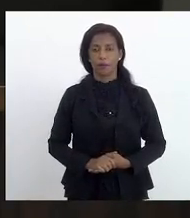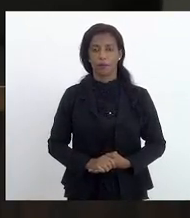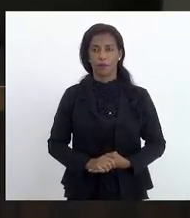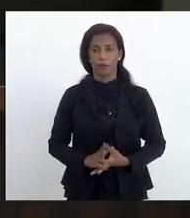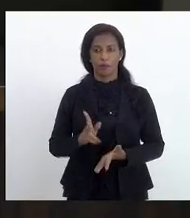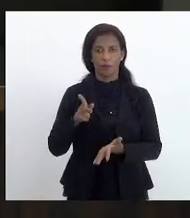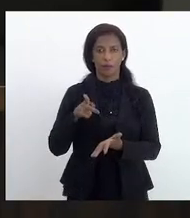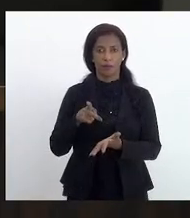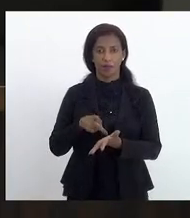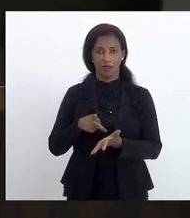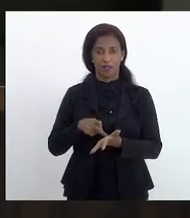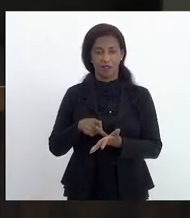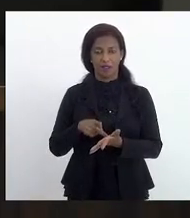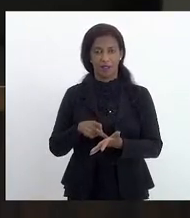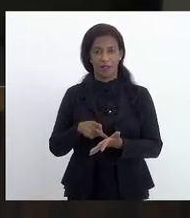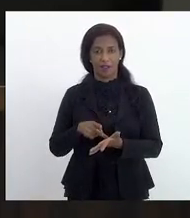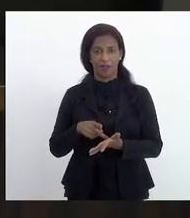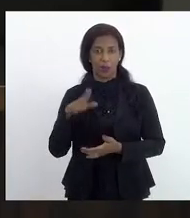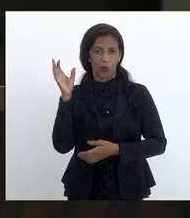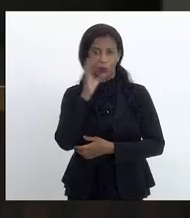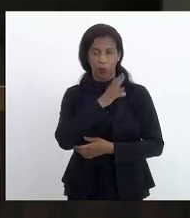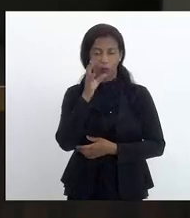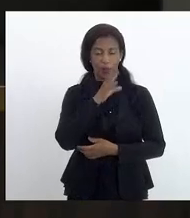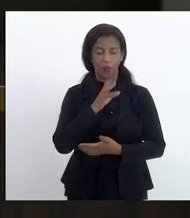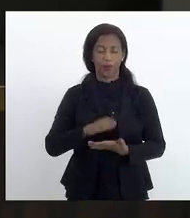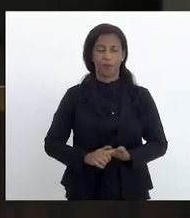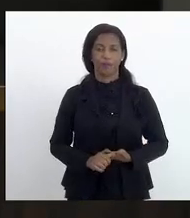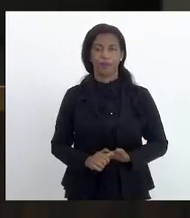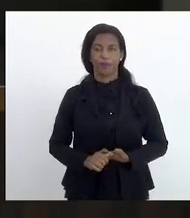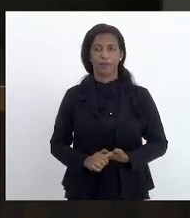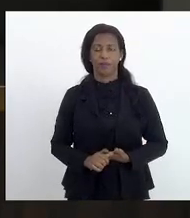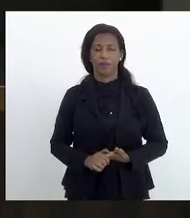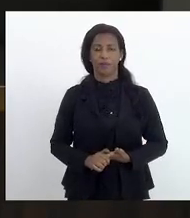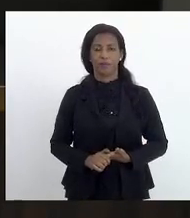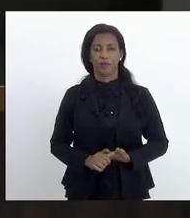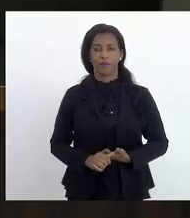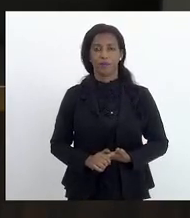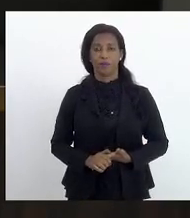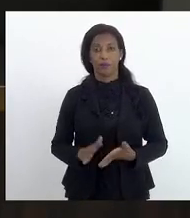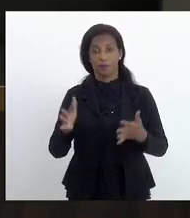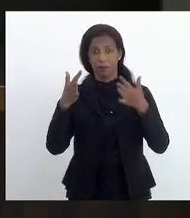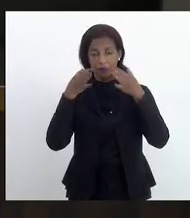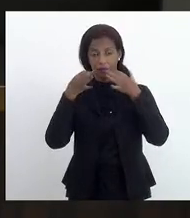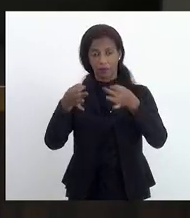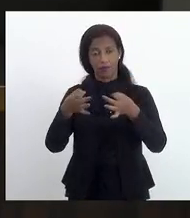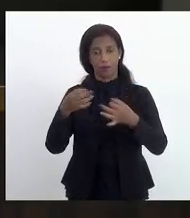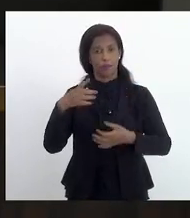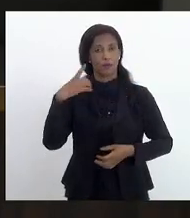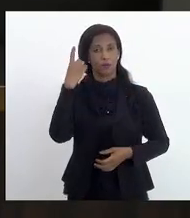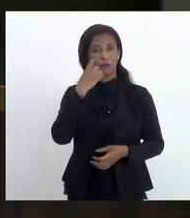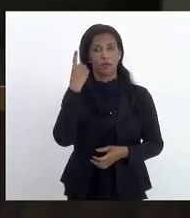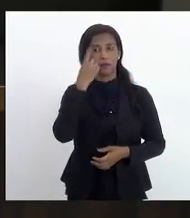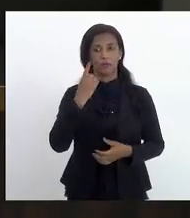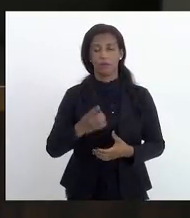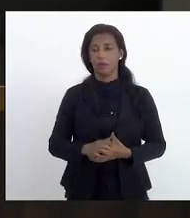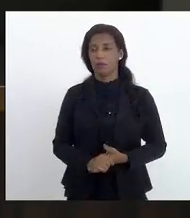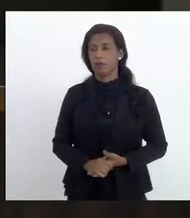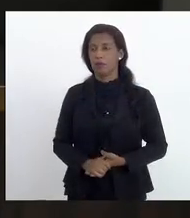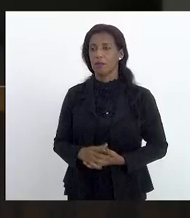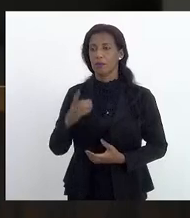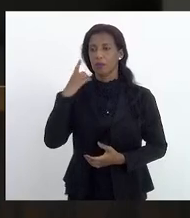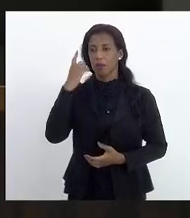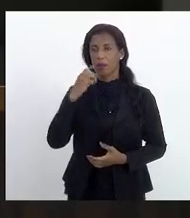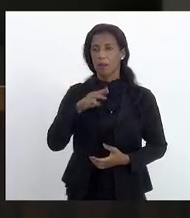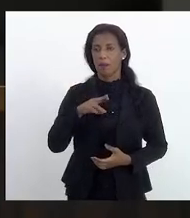na verdade, extraordinária. E, em seguida, a ordinária. Quero chamar a atenção dos senhores parlamentares, deputado